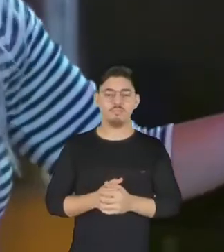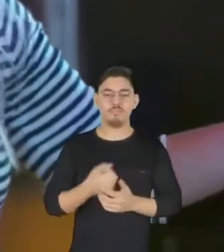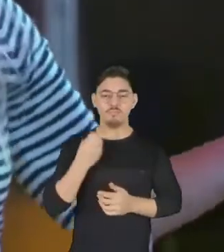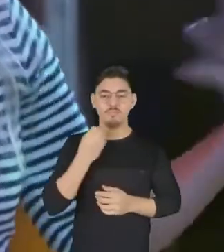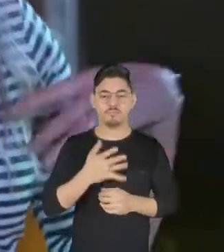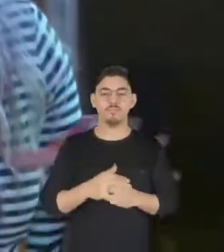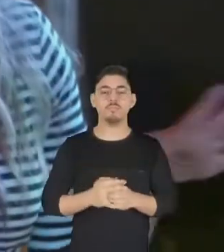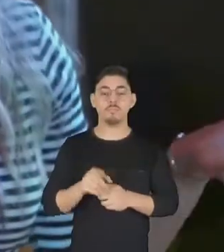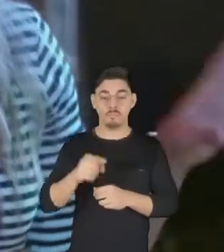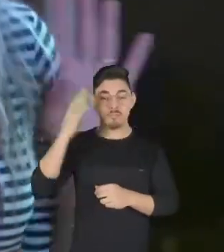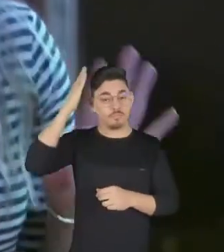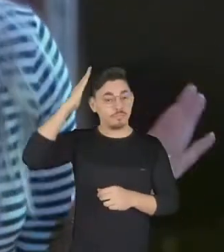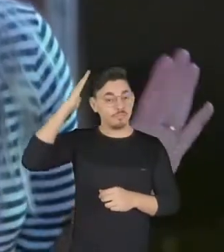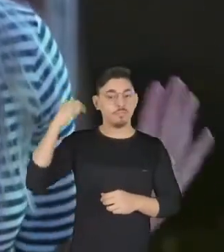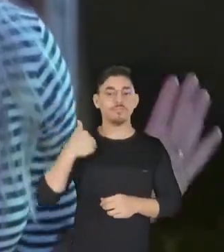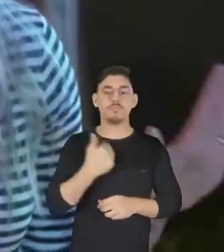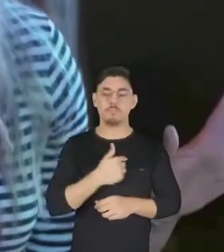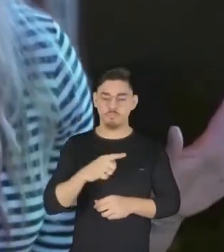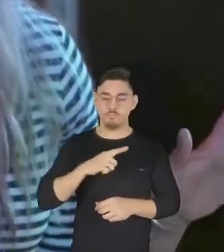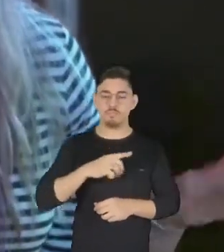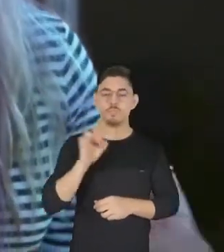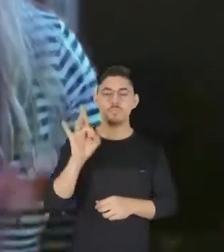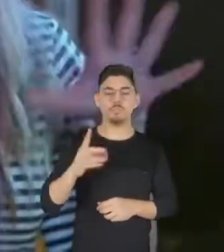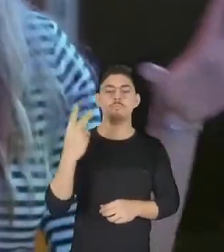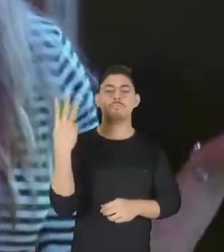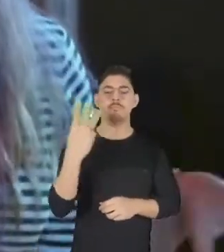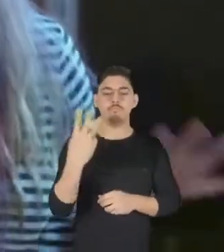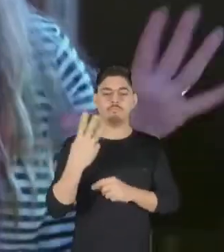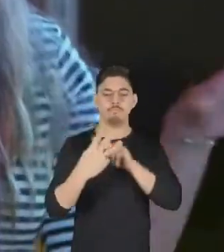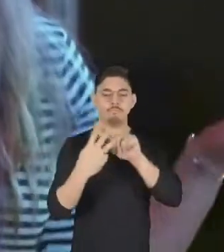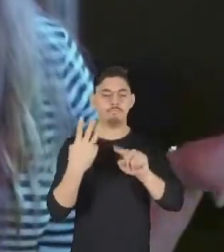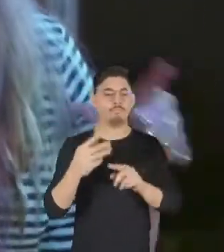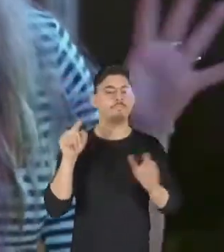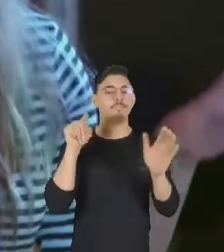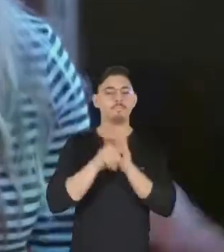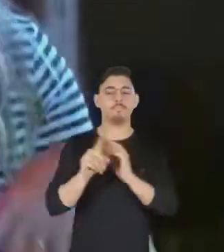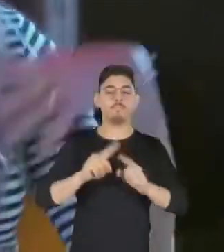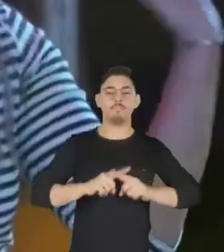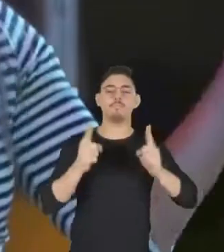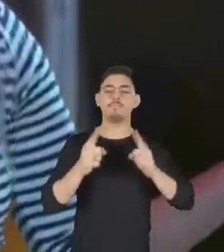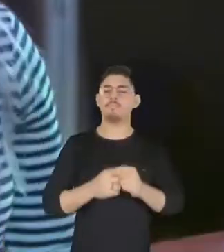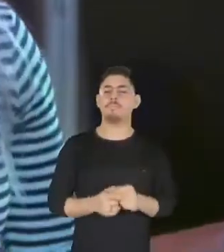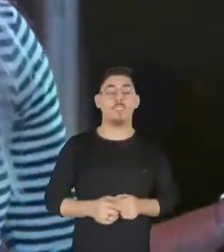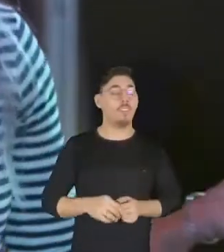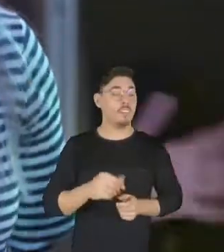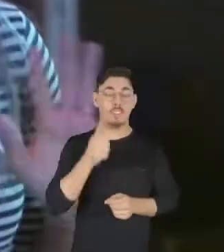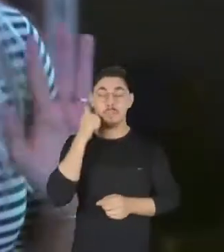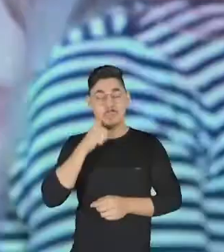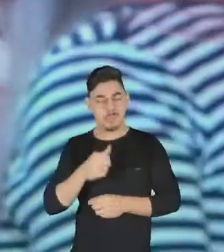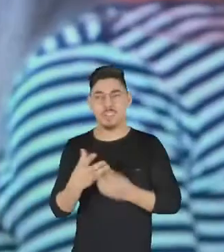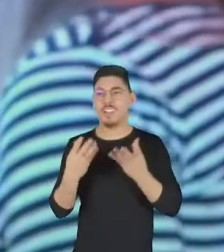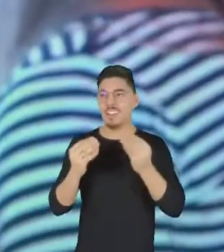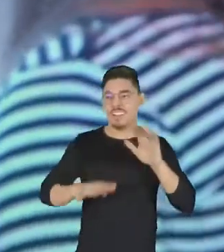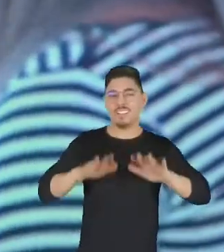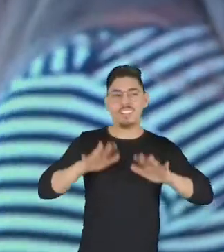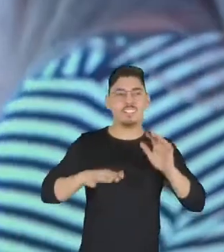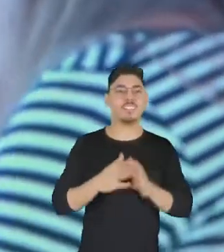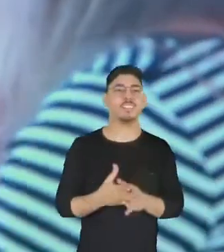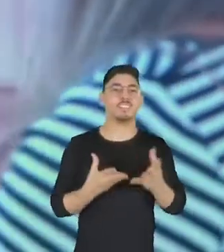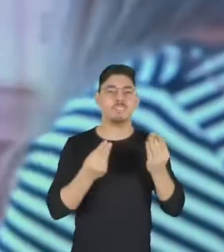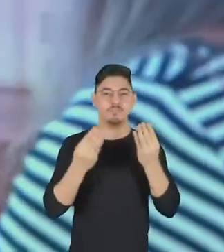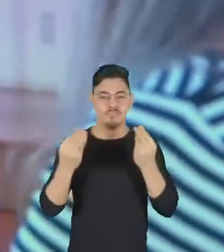bom. Você sabe que nós temos aqui só três perguntas, mas para a mulher, três perguntas pode render um papo muito bom,